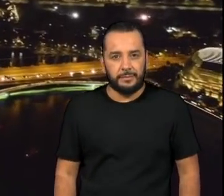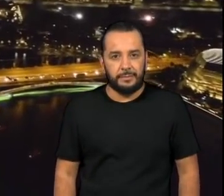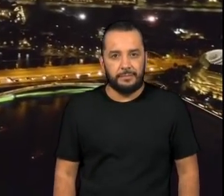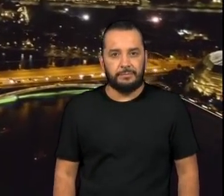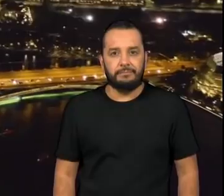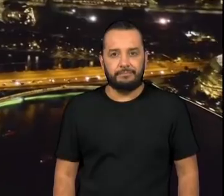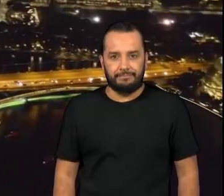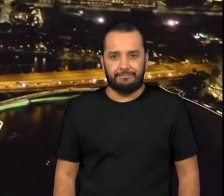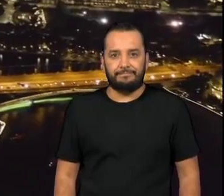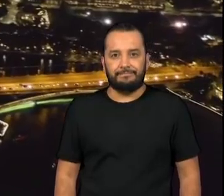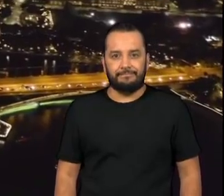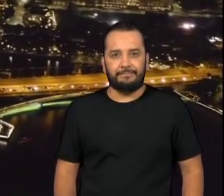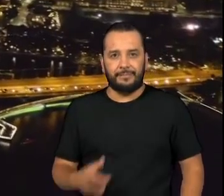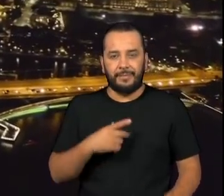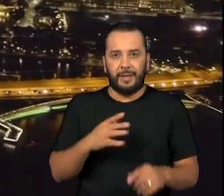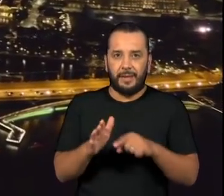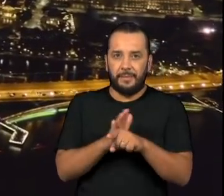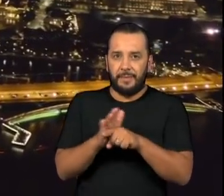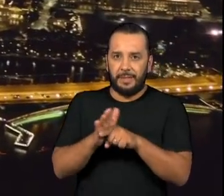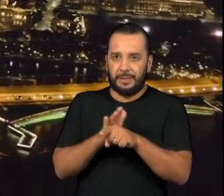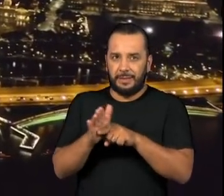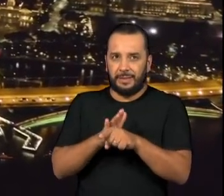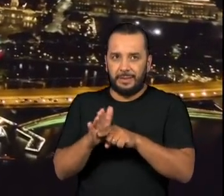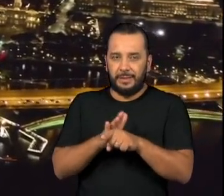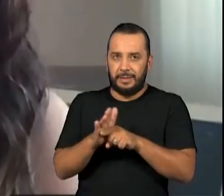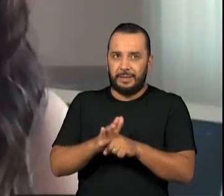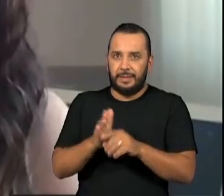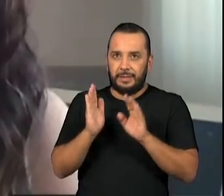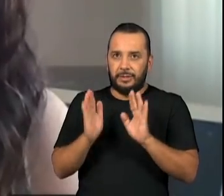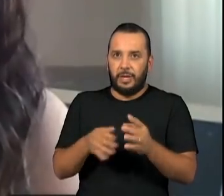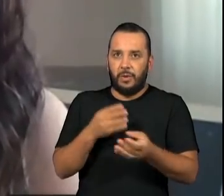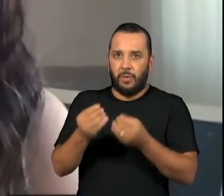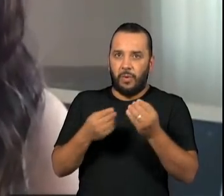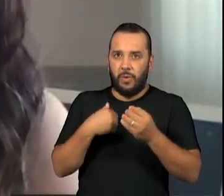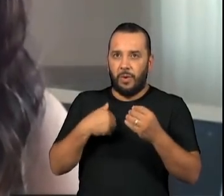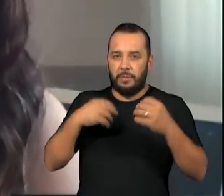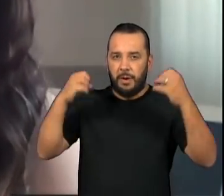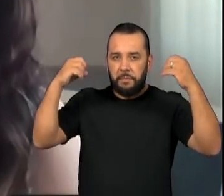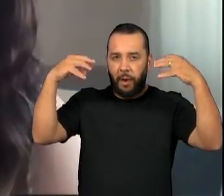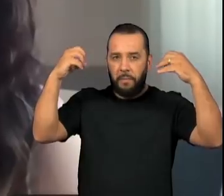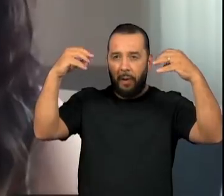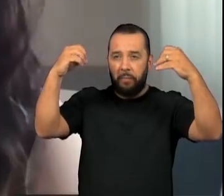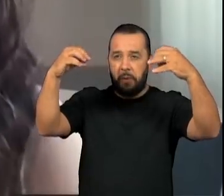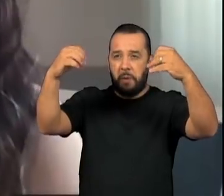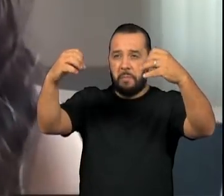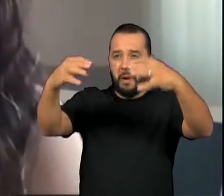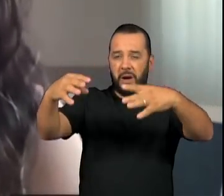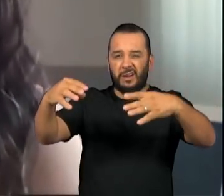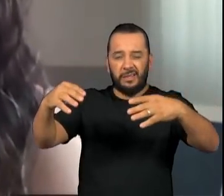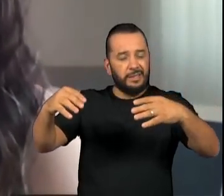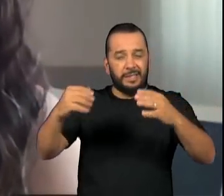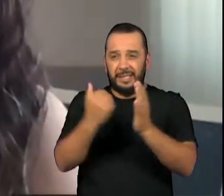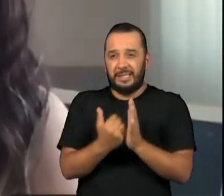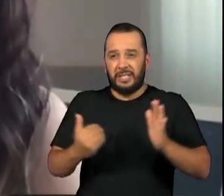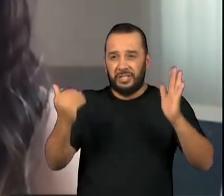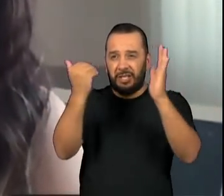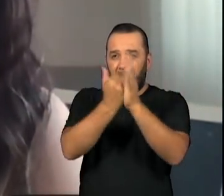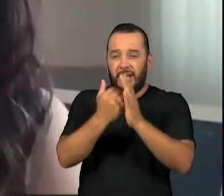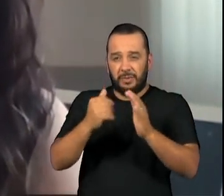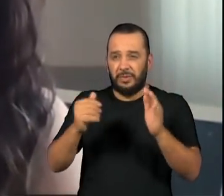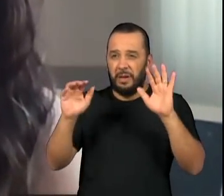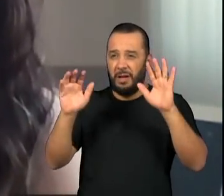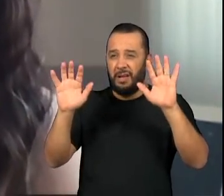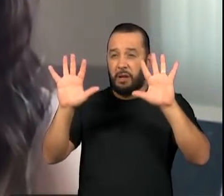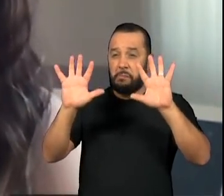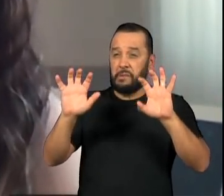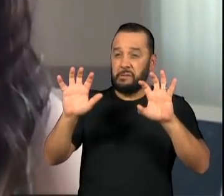O último levantamento mundial da incidência da poluição luminosa no planeta mostra que 82% das